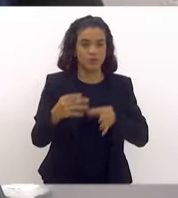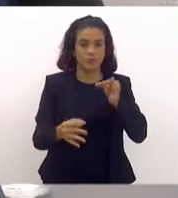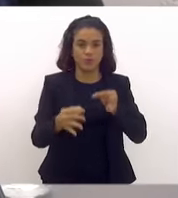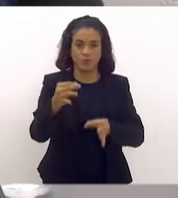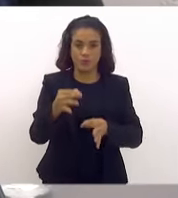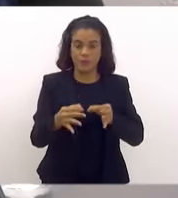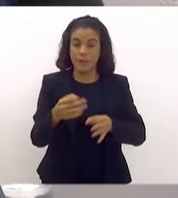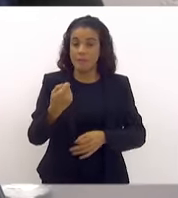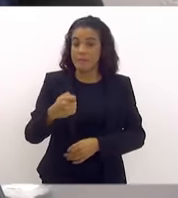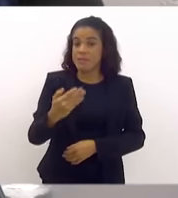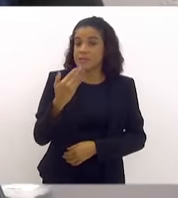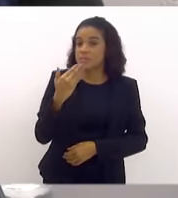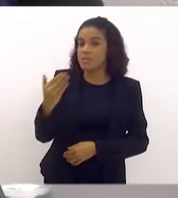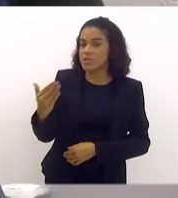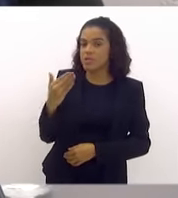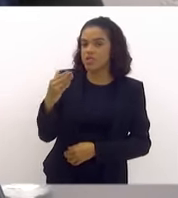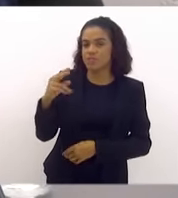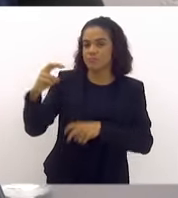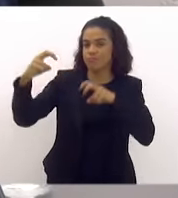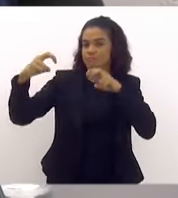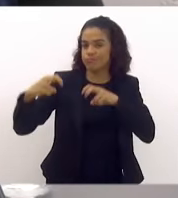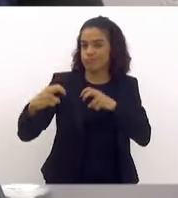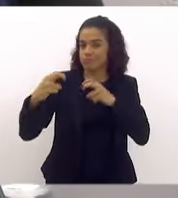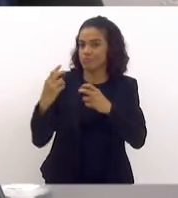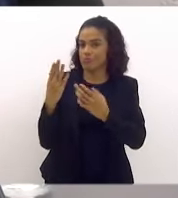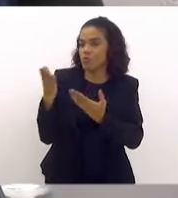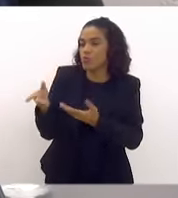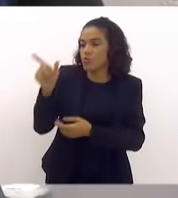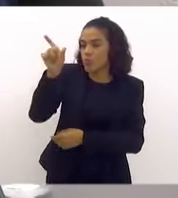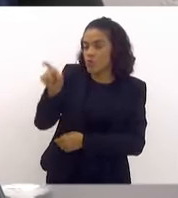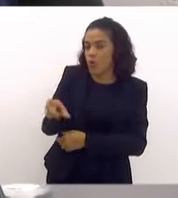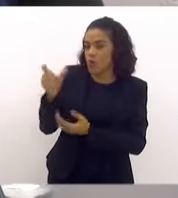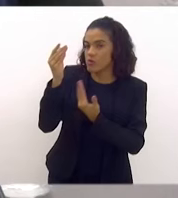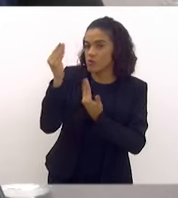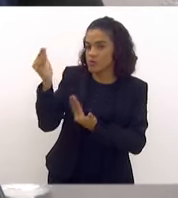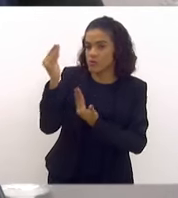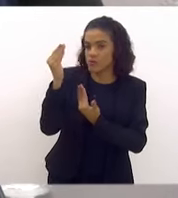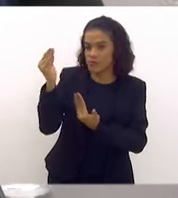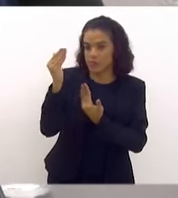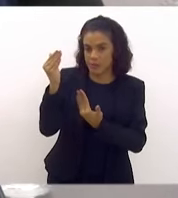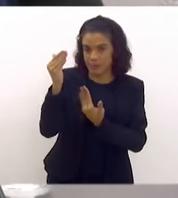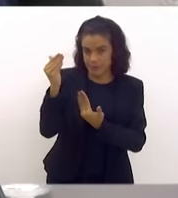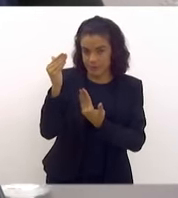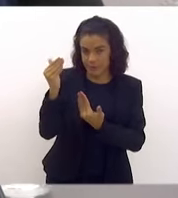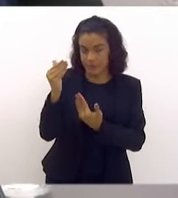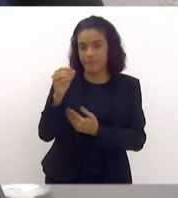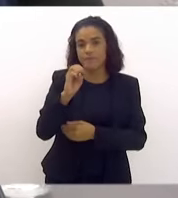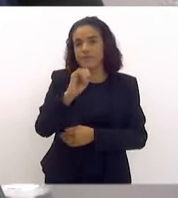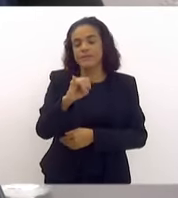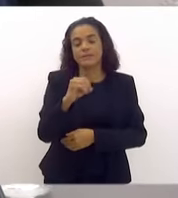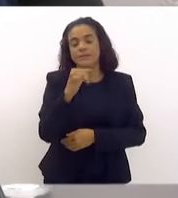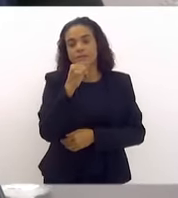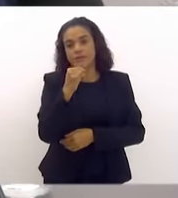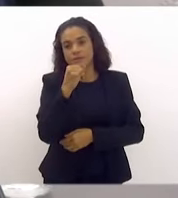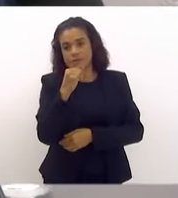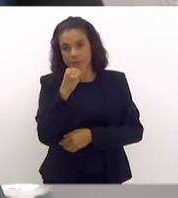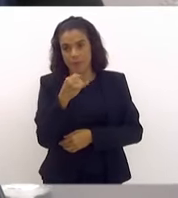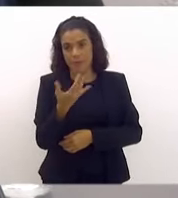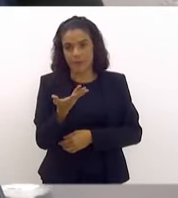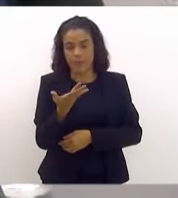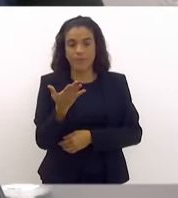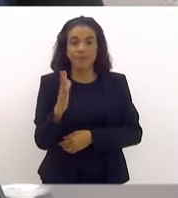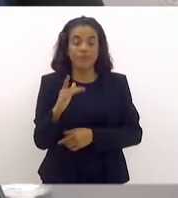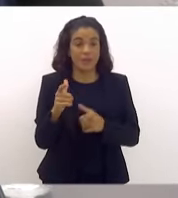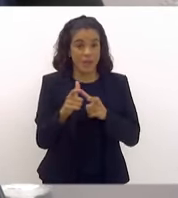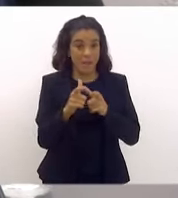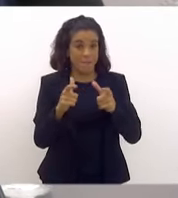oitiva do suspeito isso é uma coisa fundamental que poderia eh se for né observada eh na